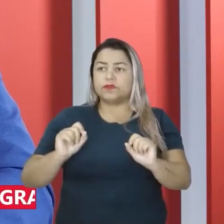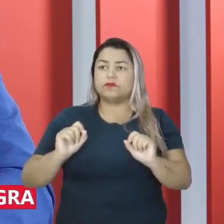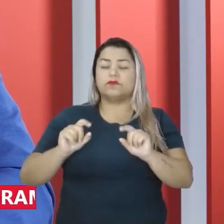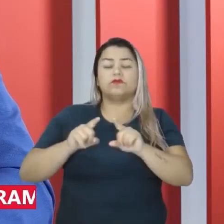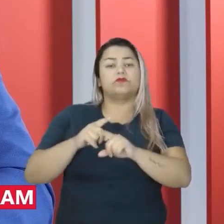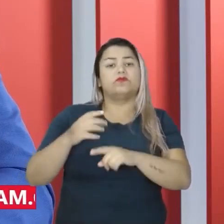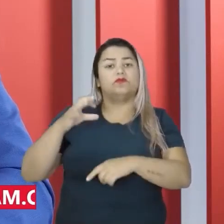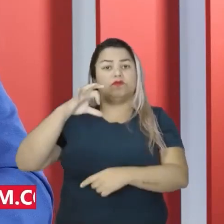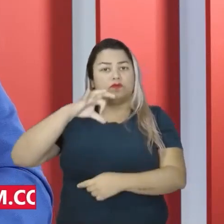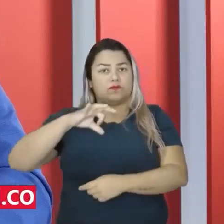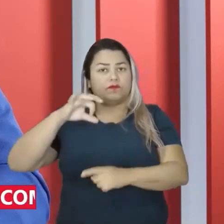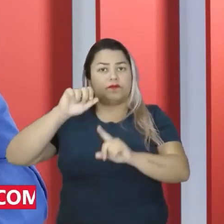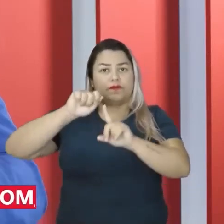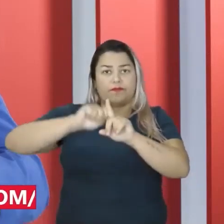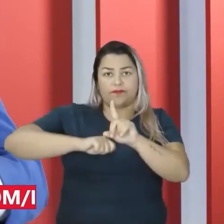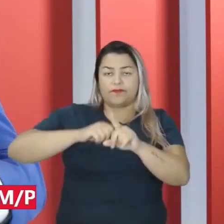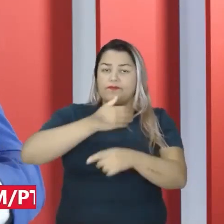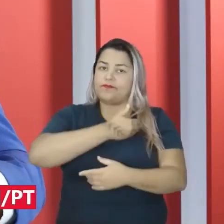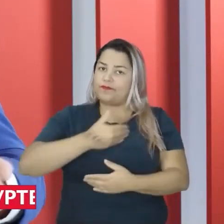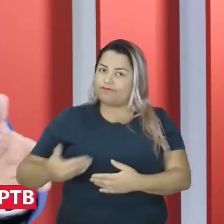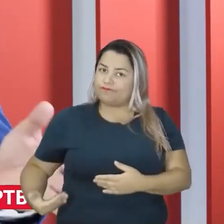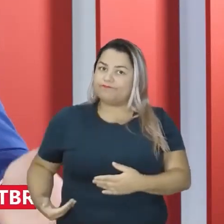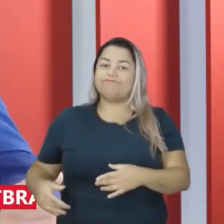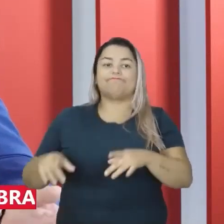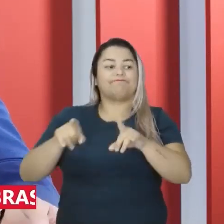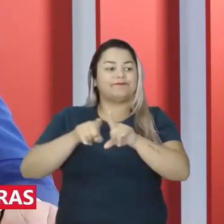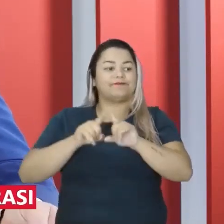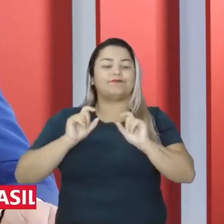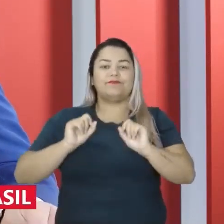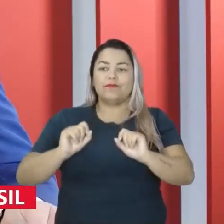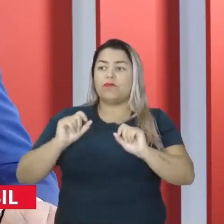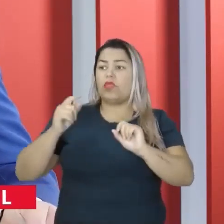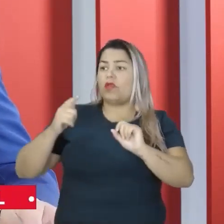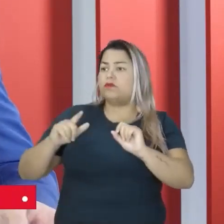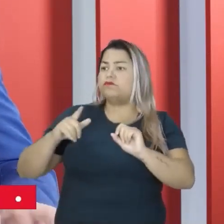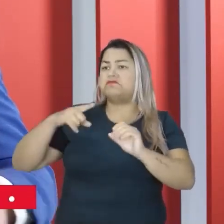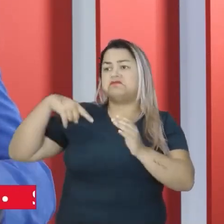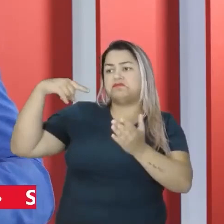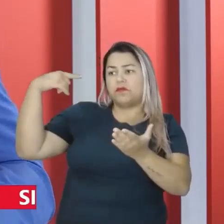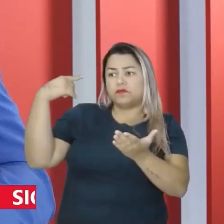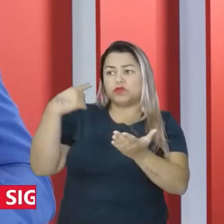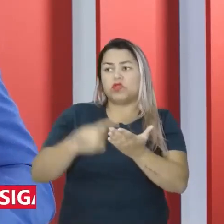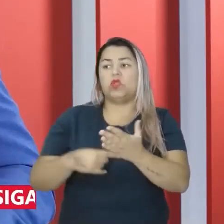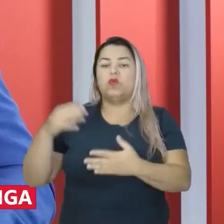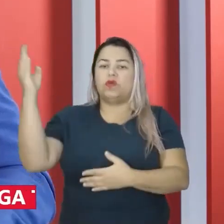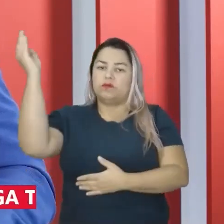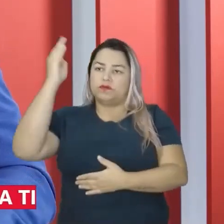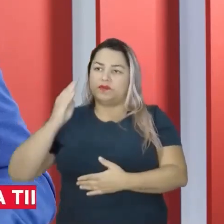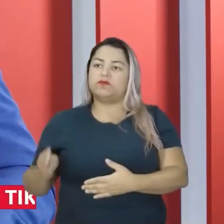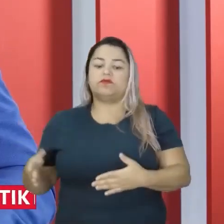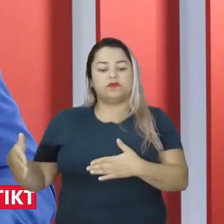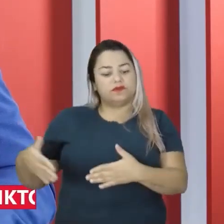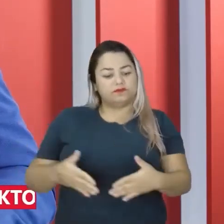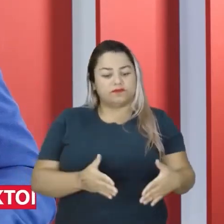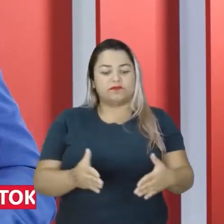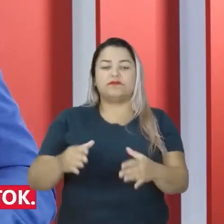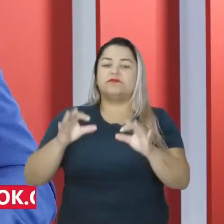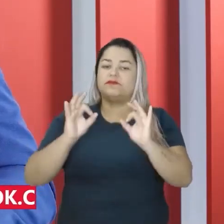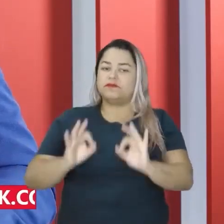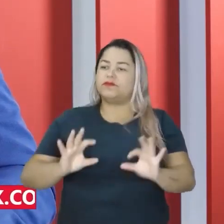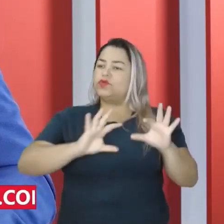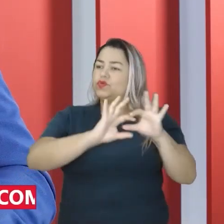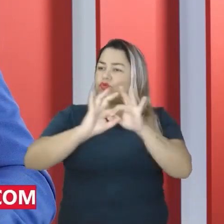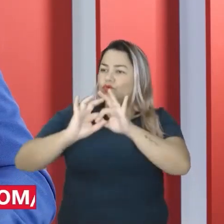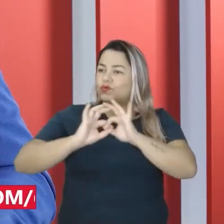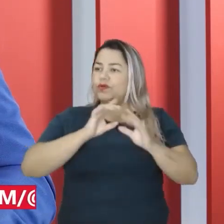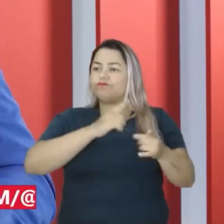no nono mês de governo, a gente vê que os prognósticos da oposição não se confirmam, que o Brasil está no caminho certo, no caminho de união,